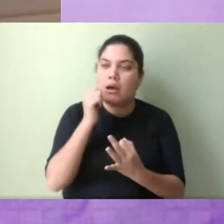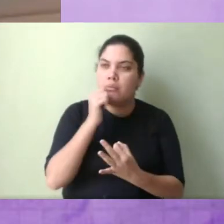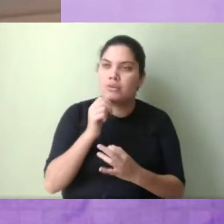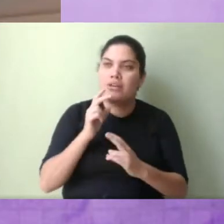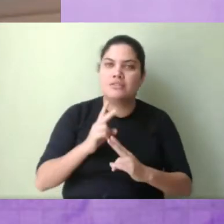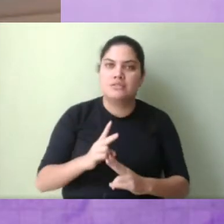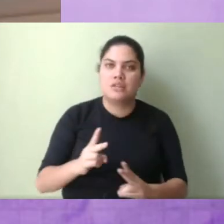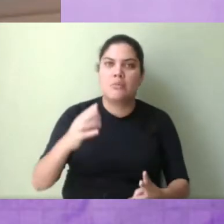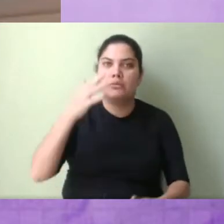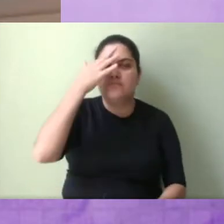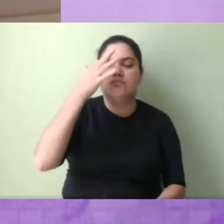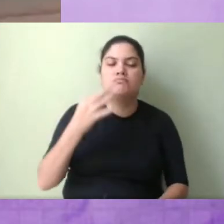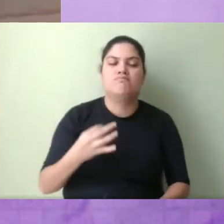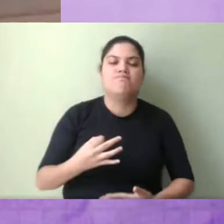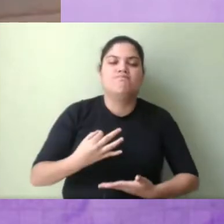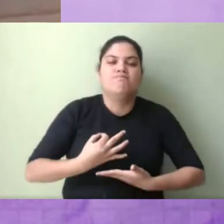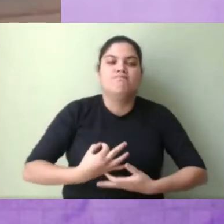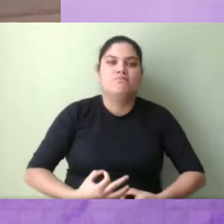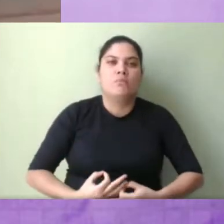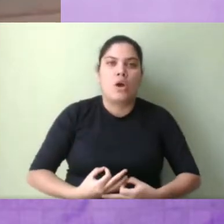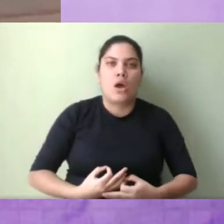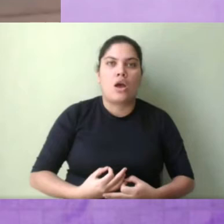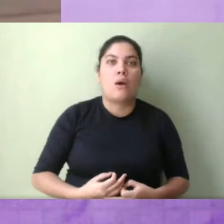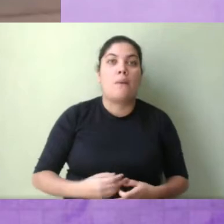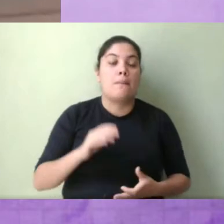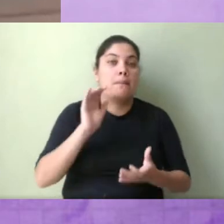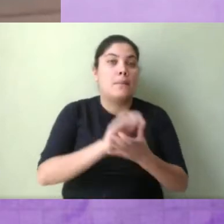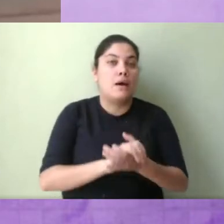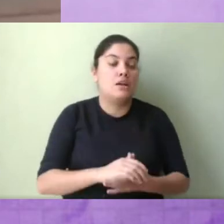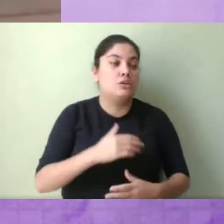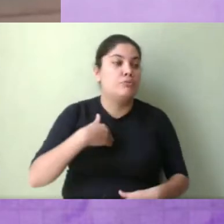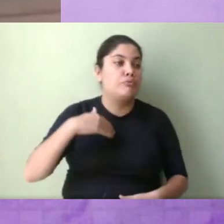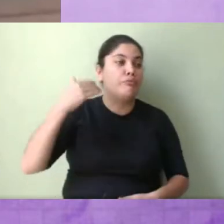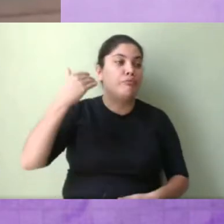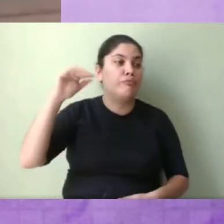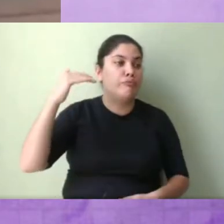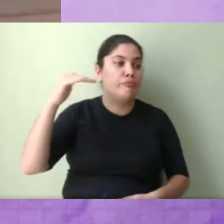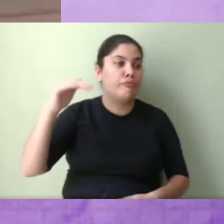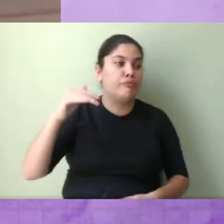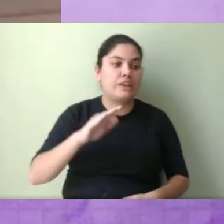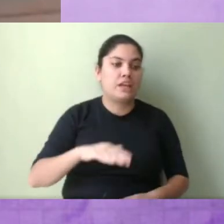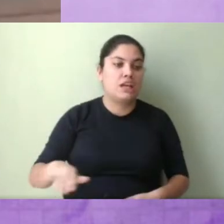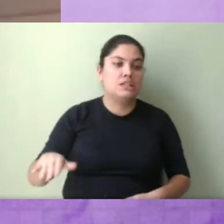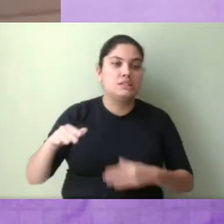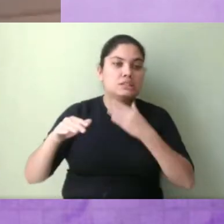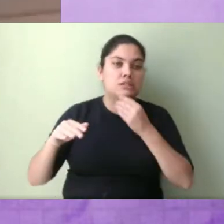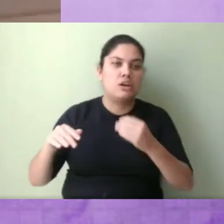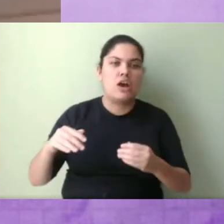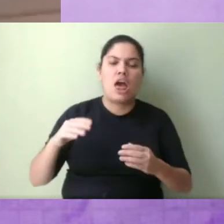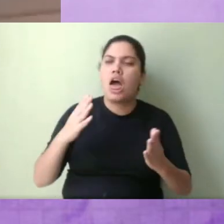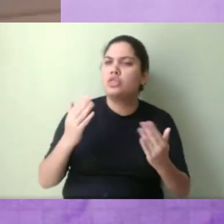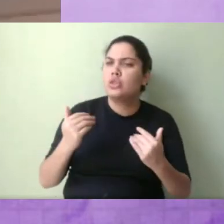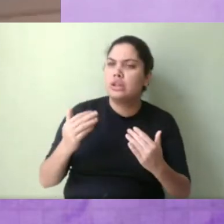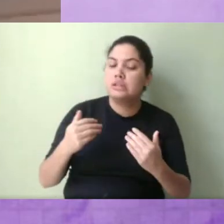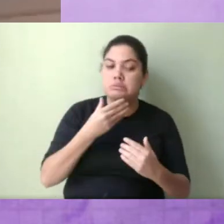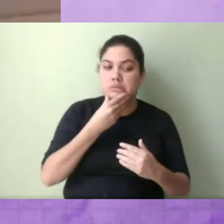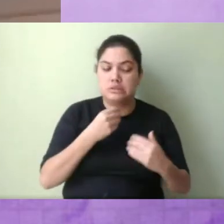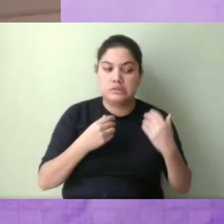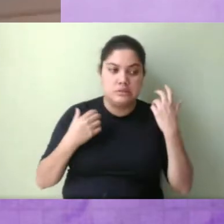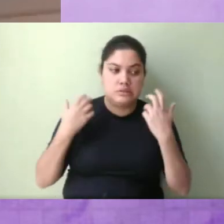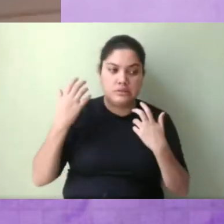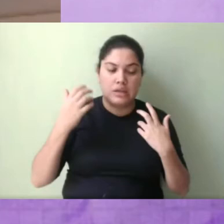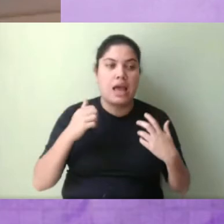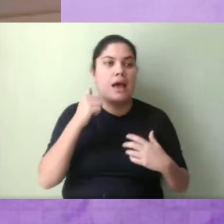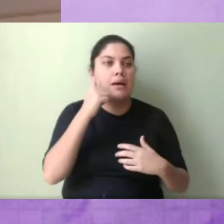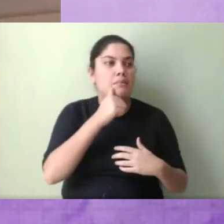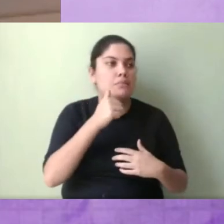pega Eu e a Patroa e as Crianças, The King of Queens, todas essas séries que é uma família, a mulher é sempre a sensata, tolerante,